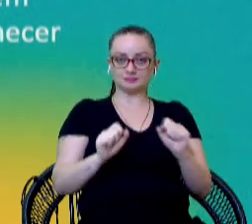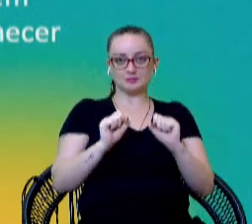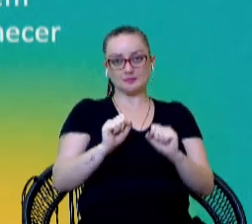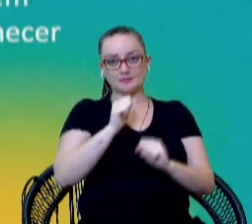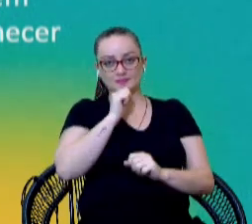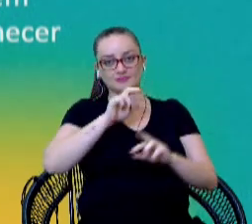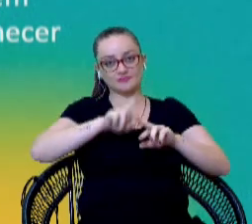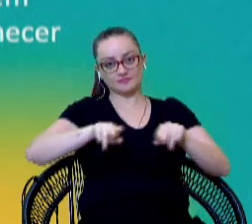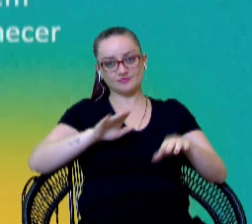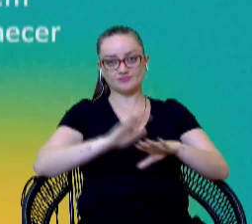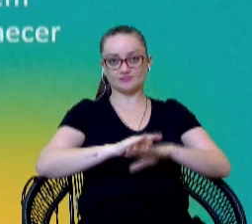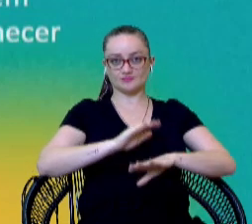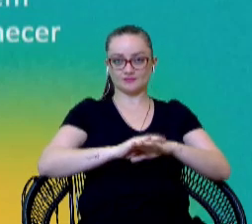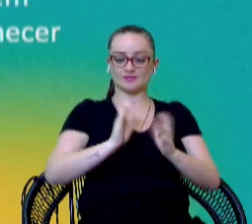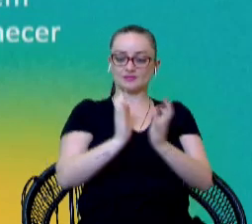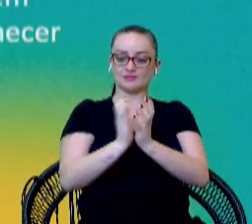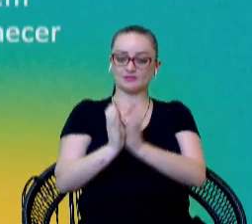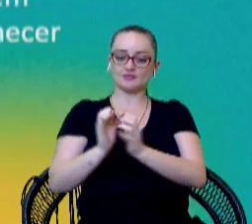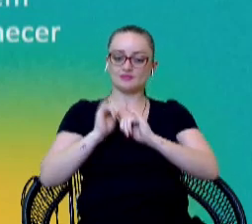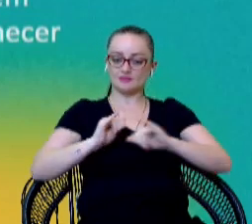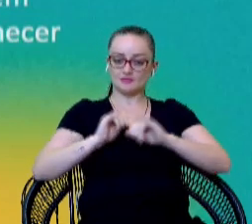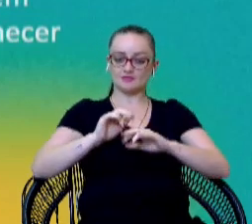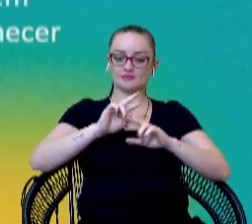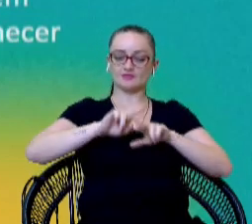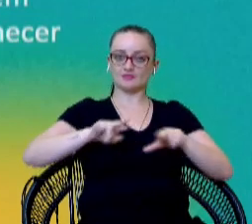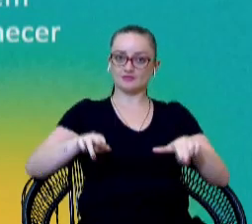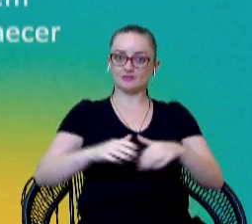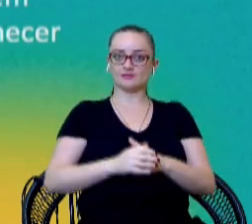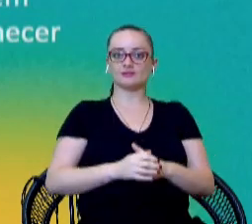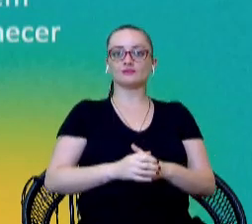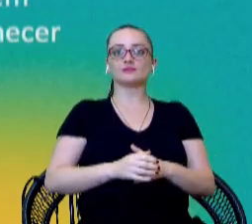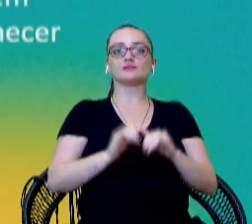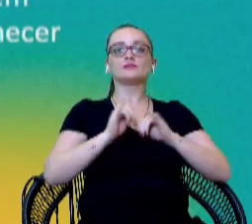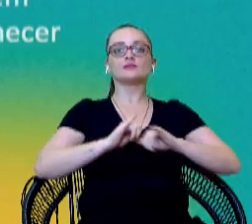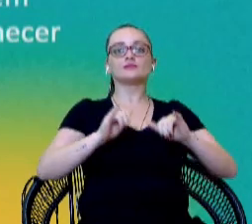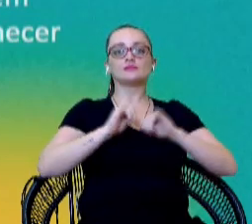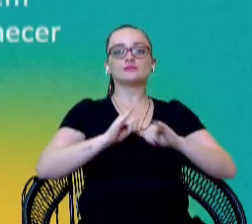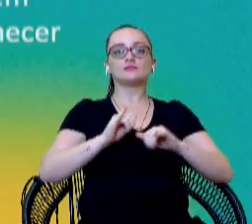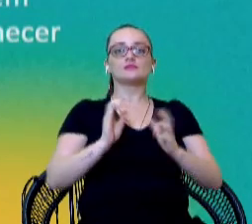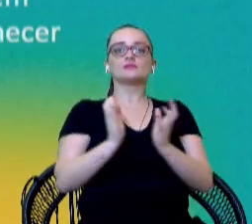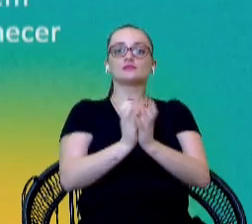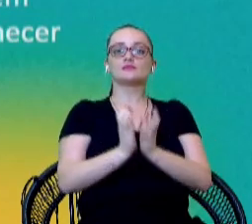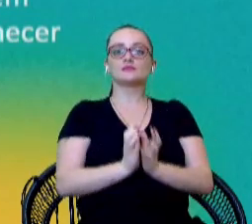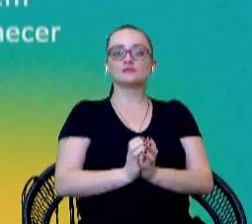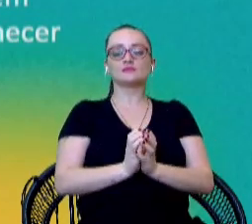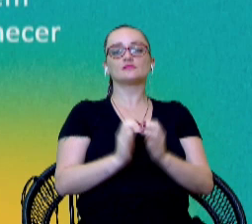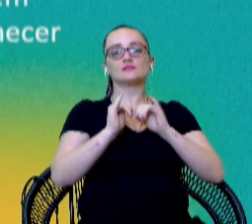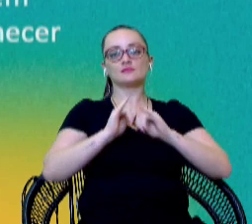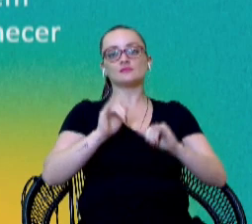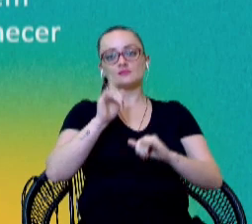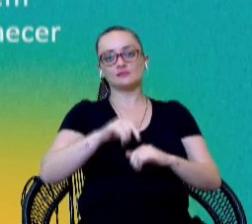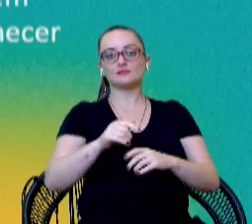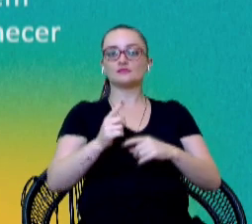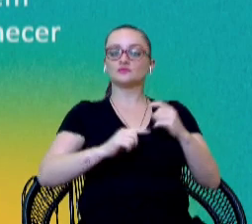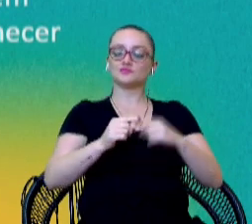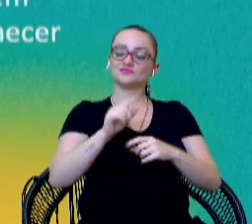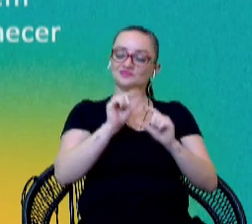fazendo vários conjuntos de anúncios, então imagine, ah, estou fazendo uma campanha de tráfego para vários conjuntos de anúncios, cada conjunto de anúncios é um produto de uma